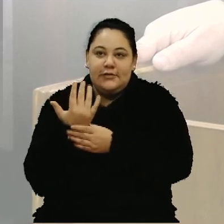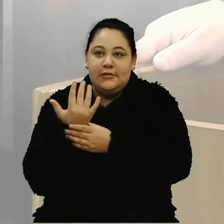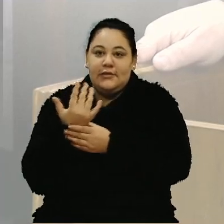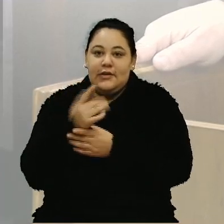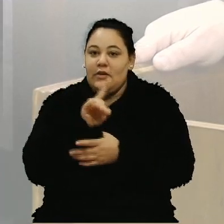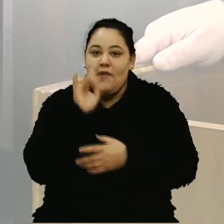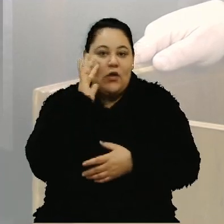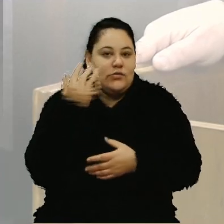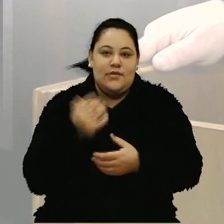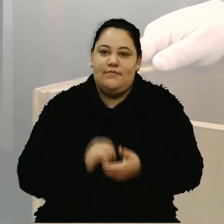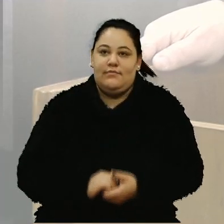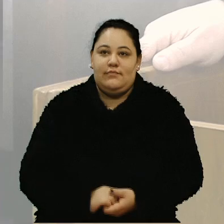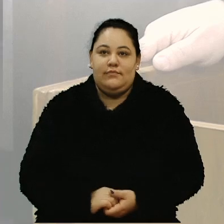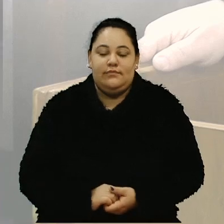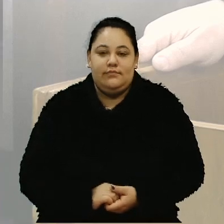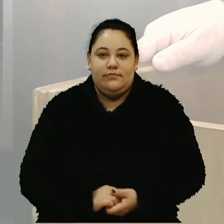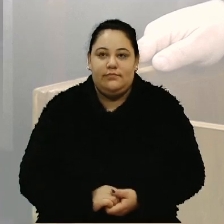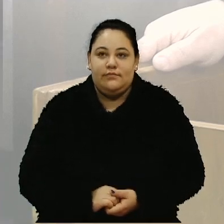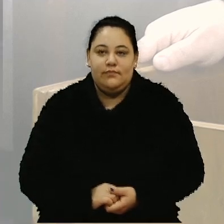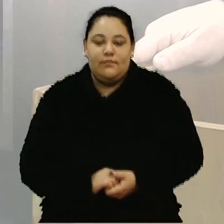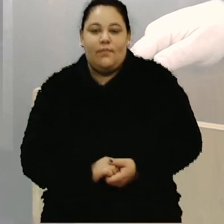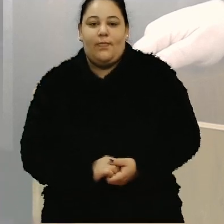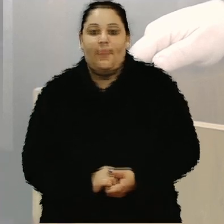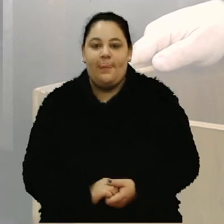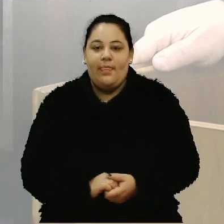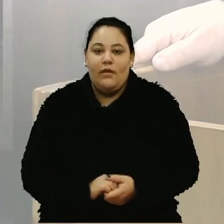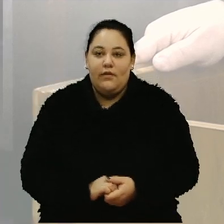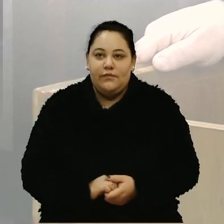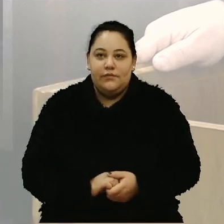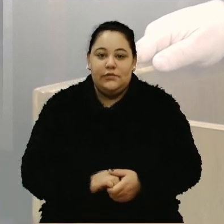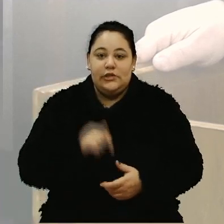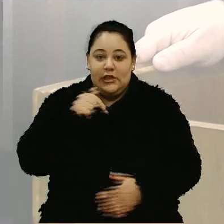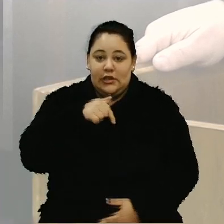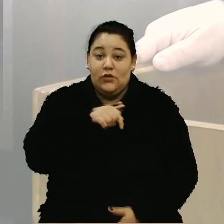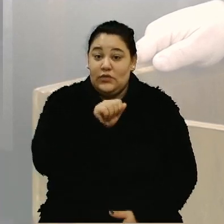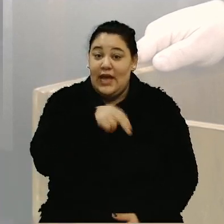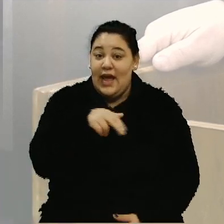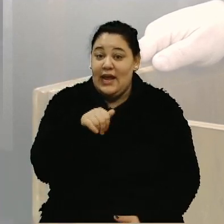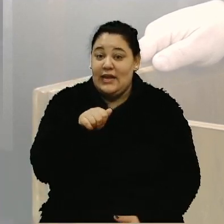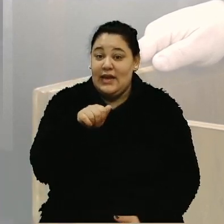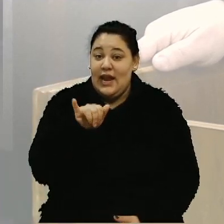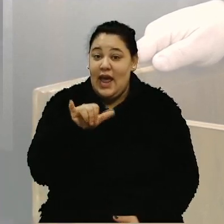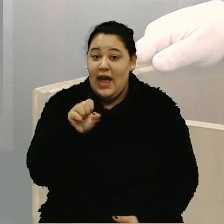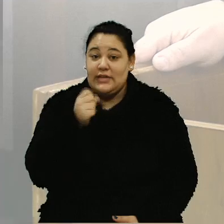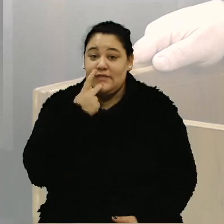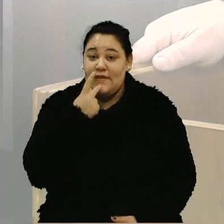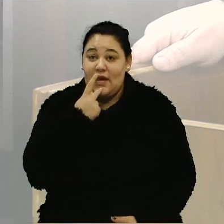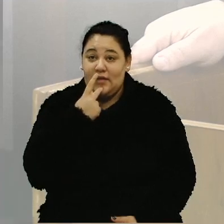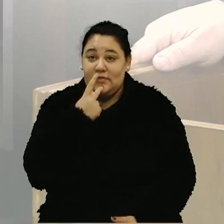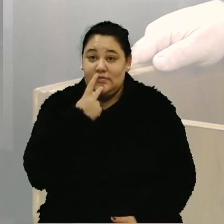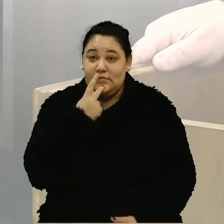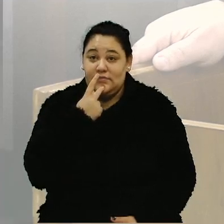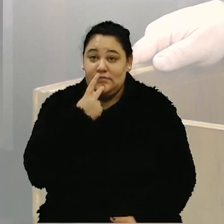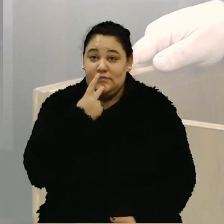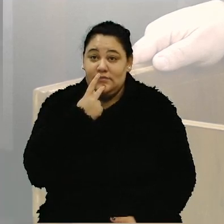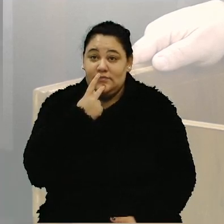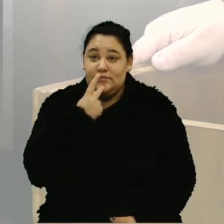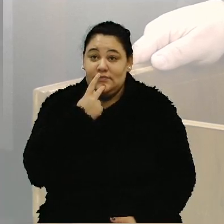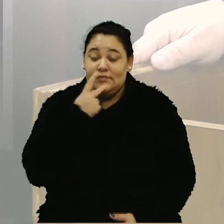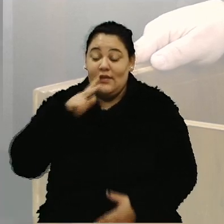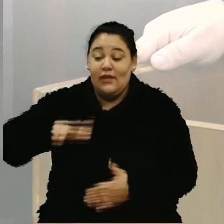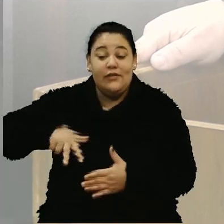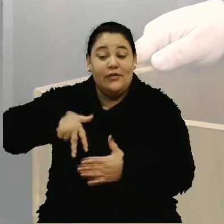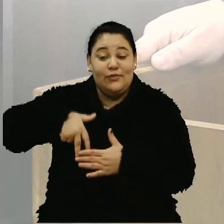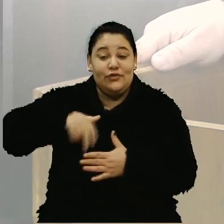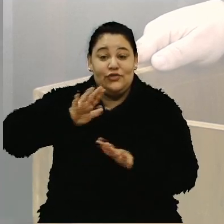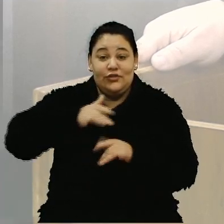acontecer. E os anais dessa casa dizem, e do passado aqui que eu subia na tribuna que eu falava, tá muito perigoso isso